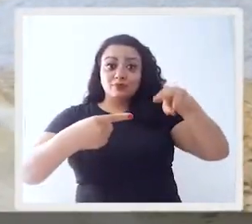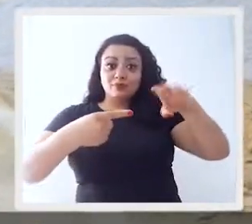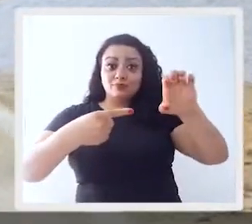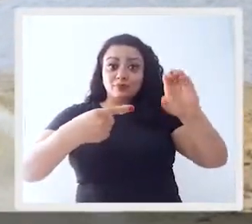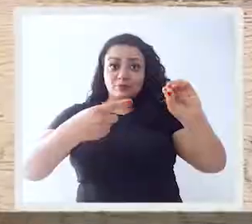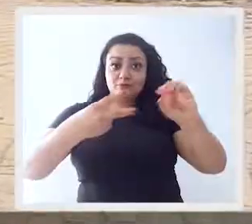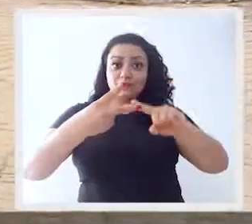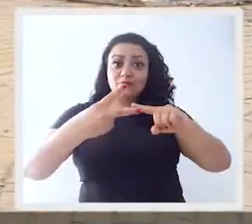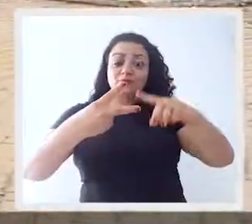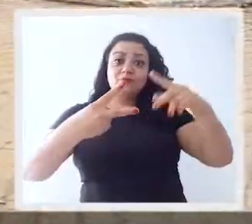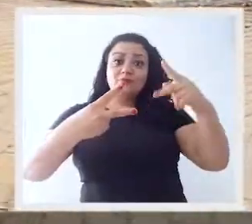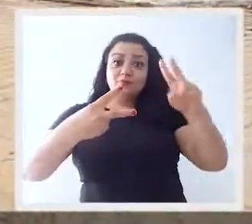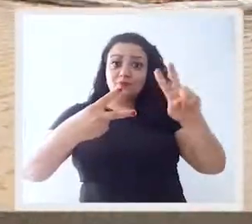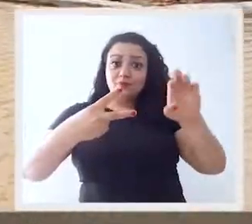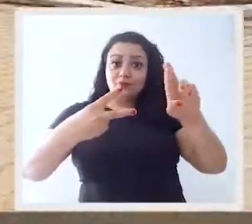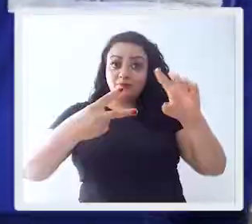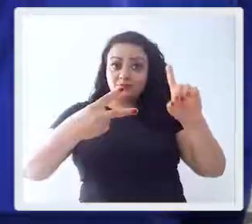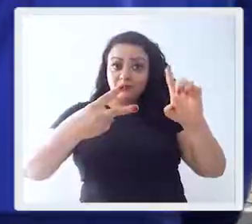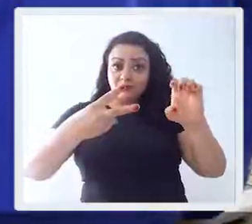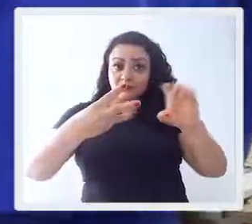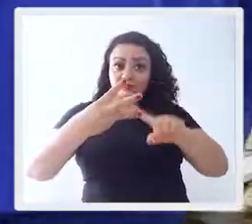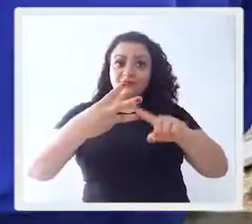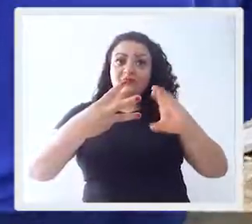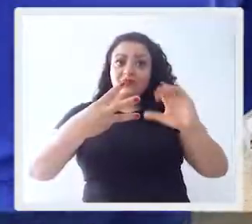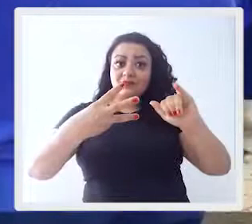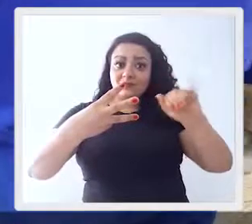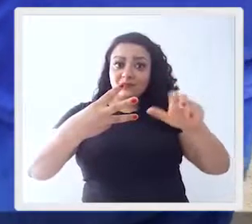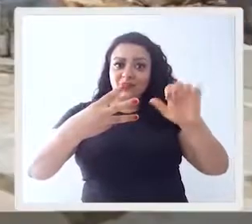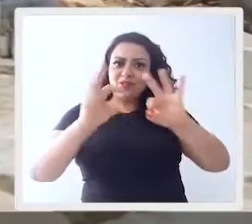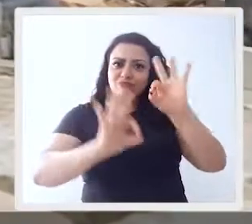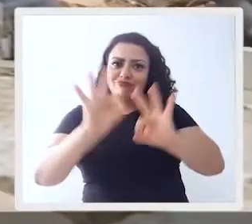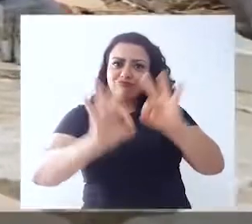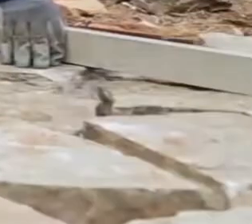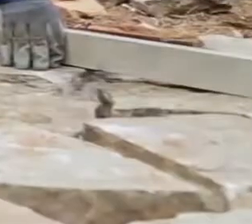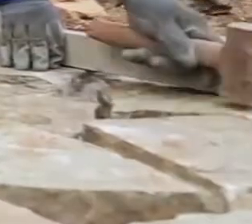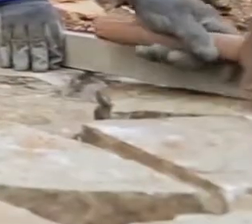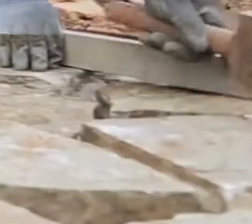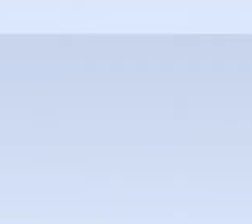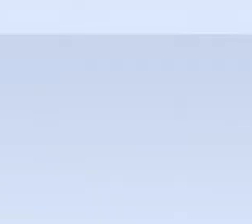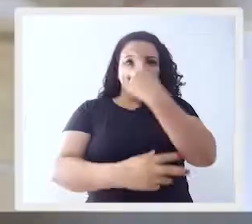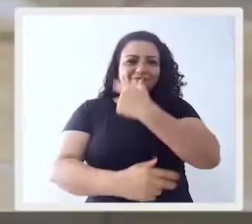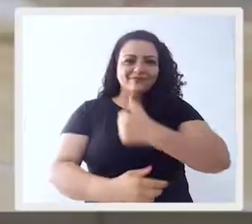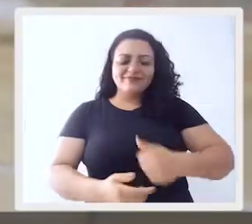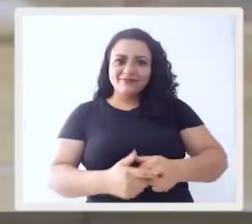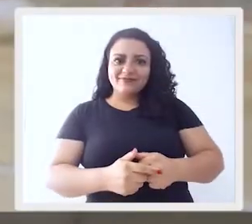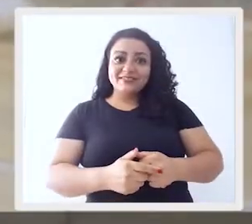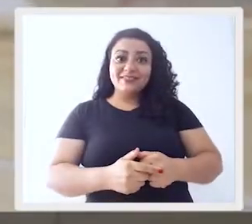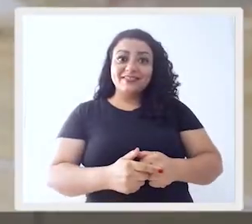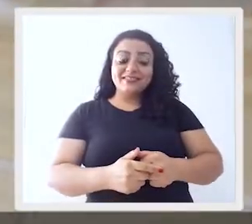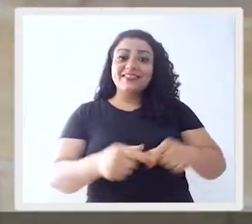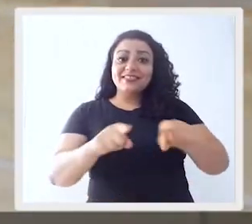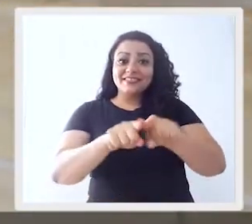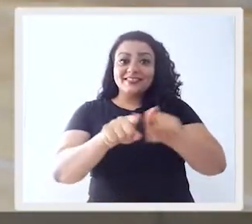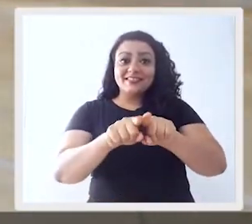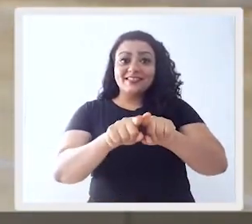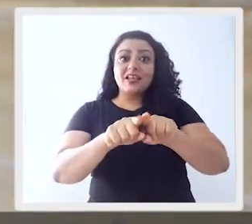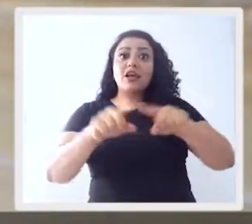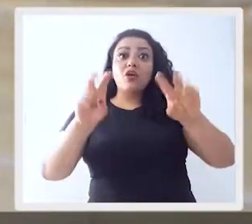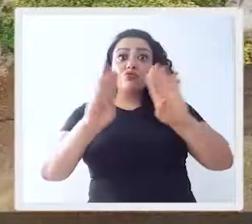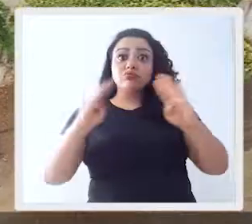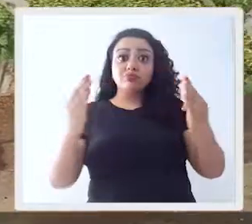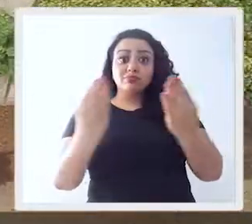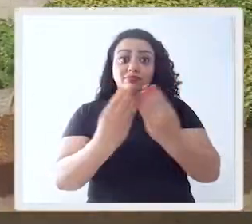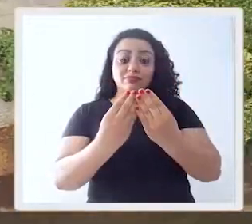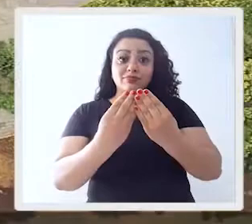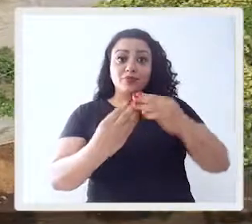Cajá estão sendo revitalizadas e ficarão mais bonitas e agradáveis. Também avançam as reformas do Estádio